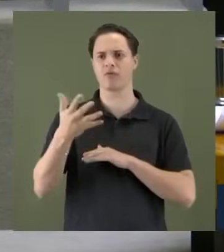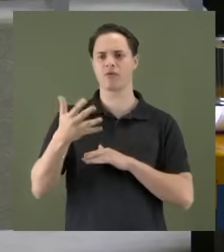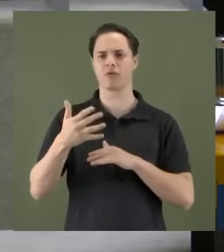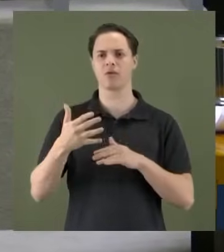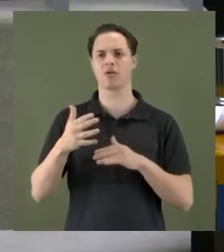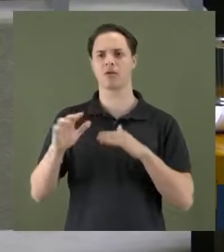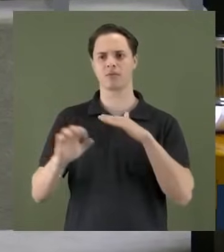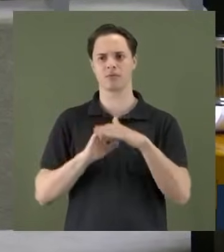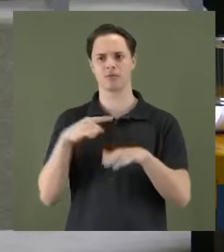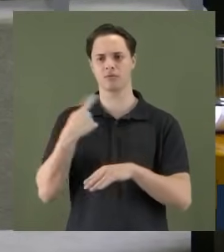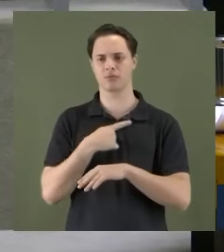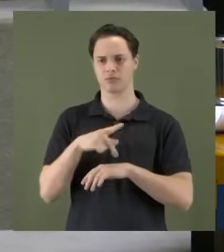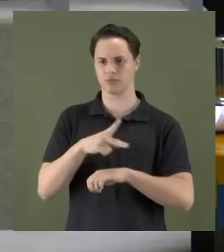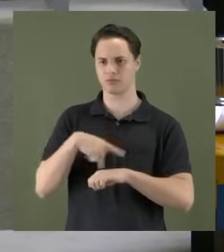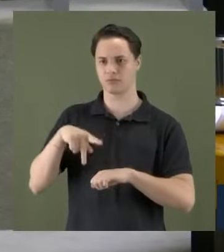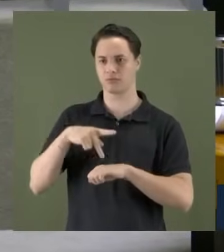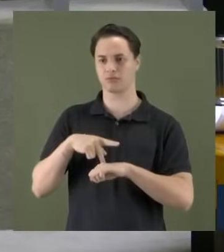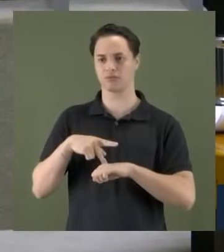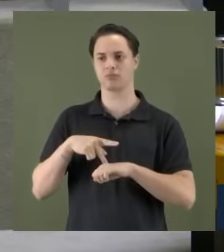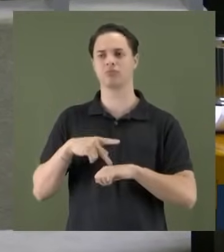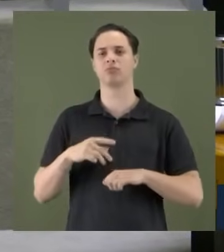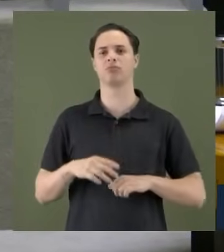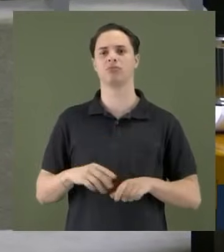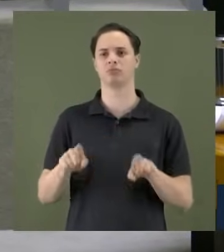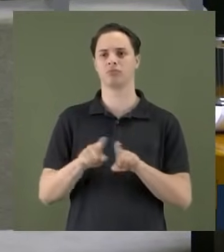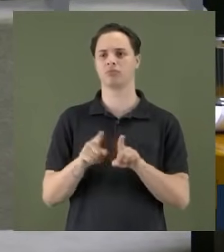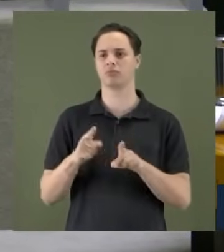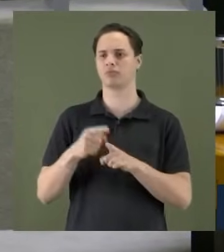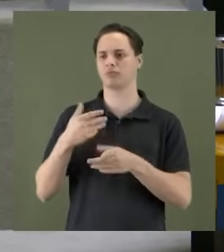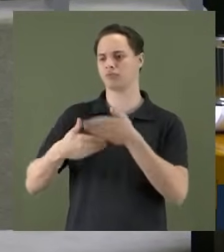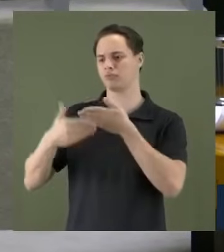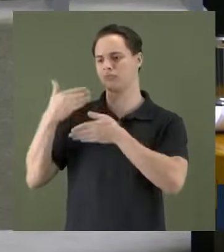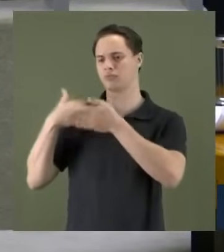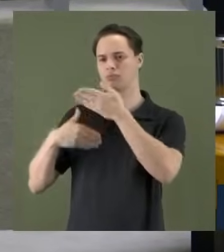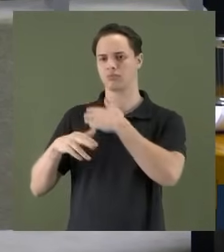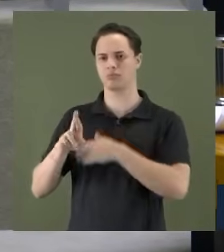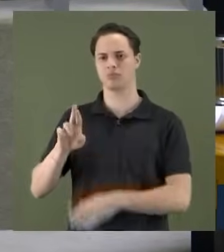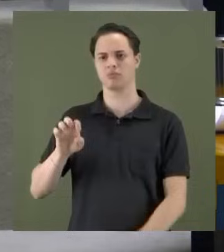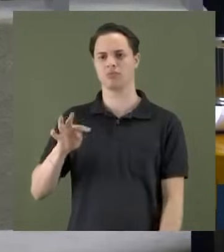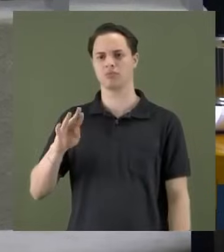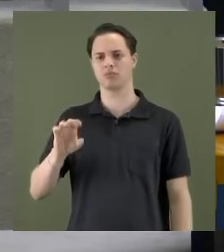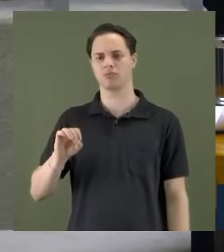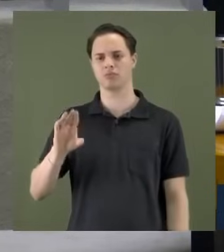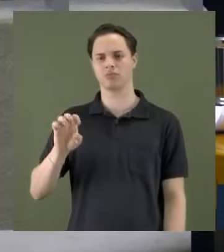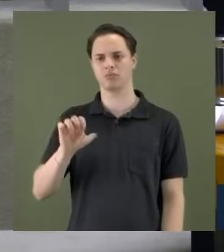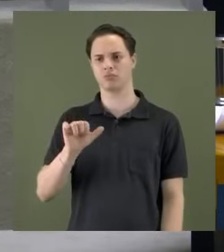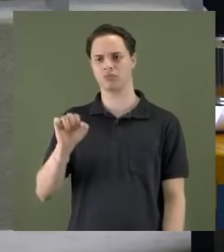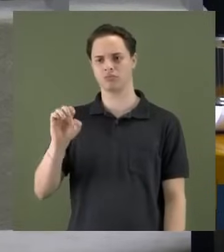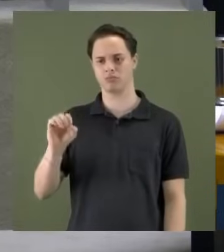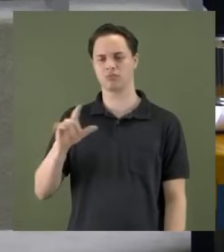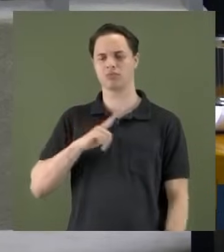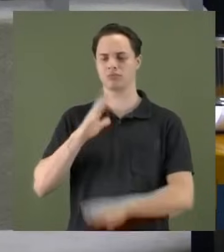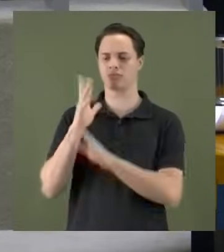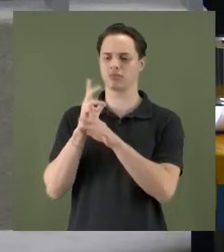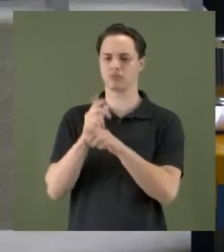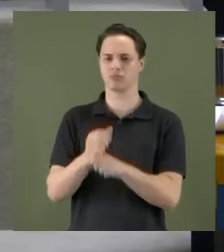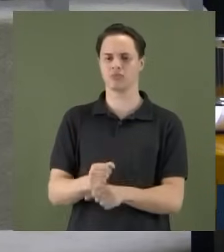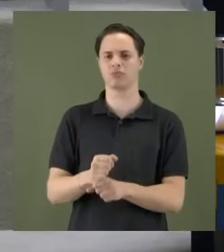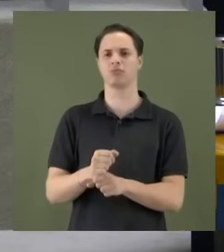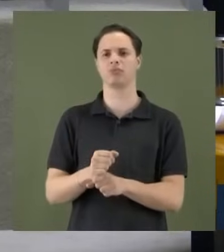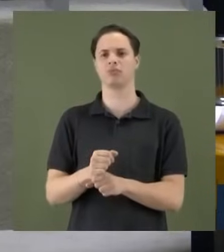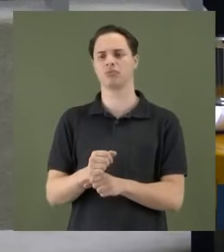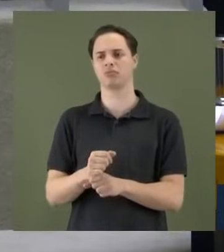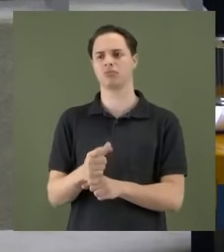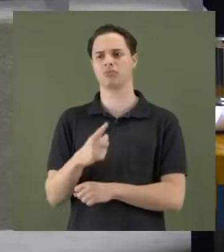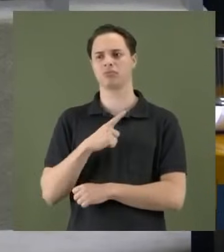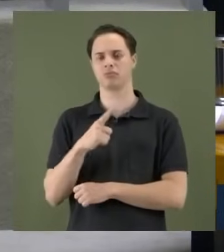empresas no nosso país e com um retrocesso econômico e social que só foi resgatado a duras penas